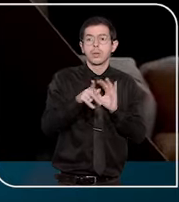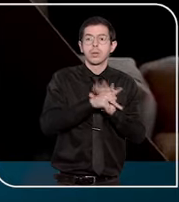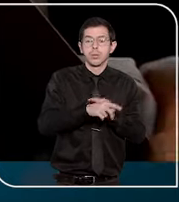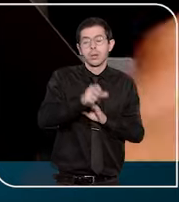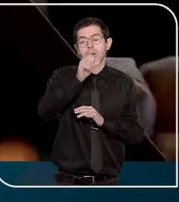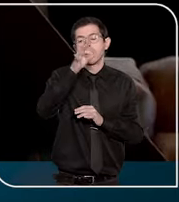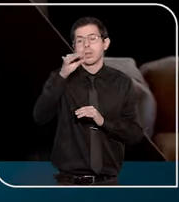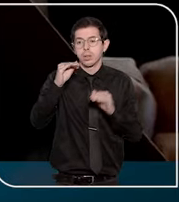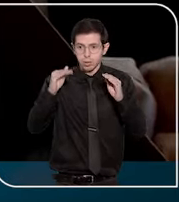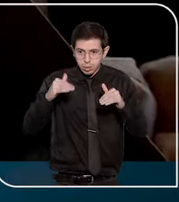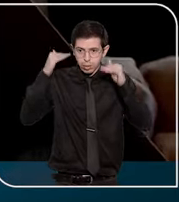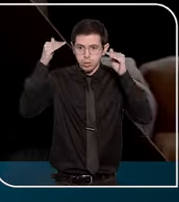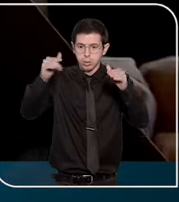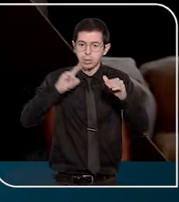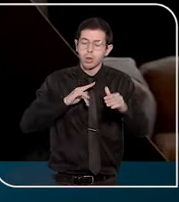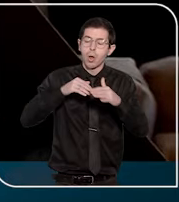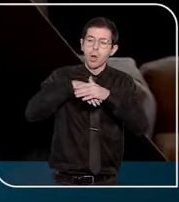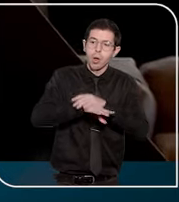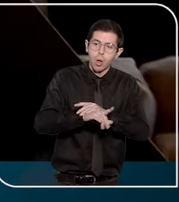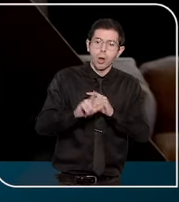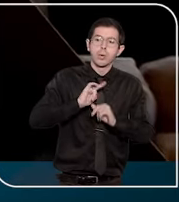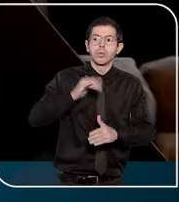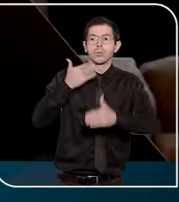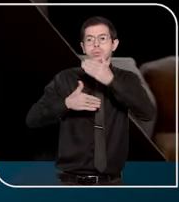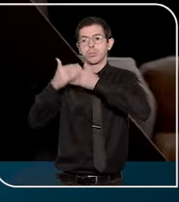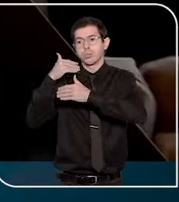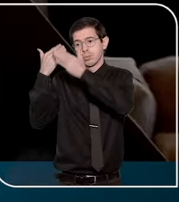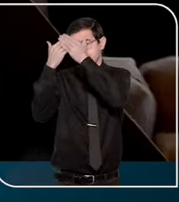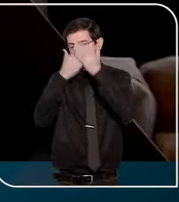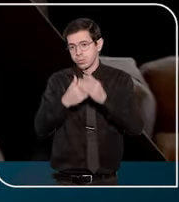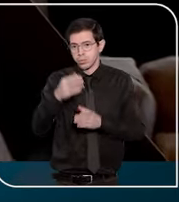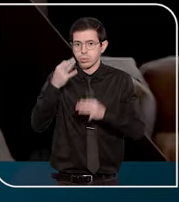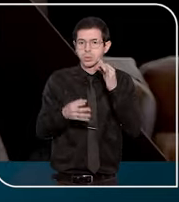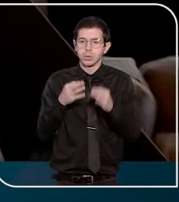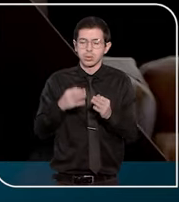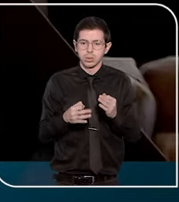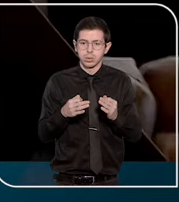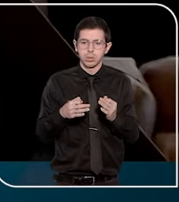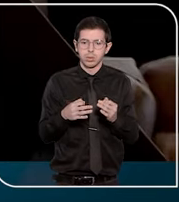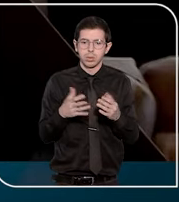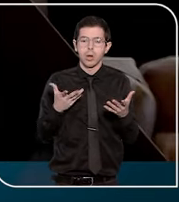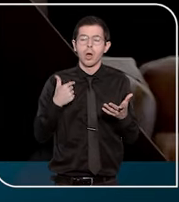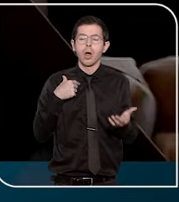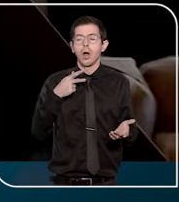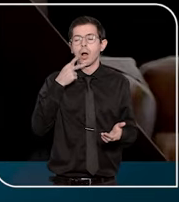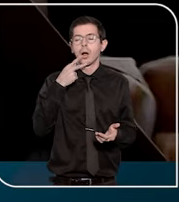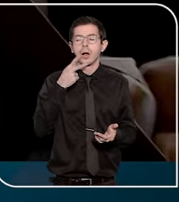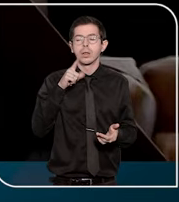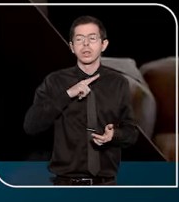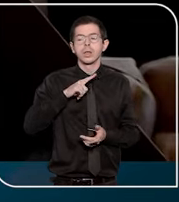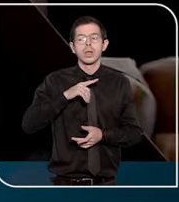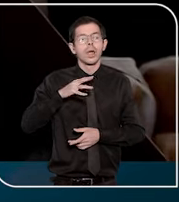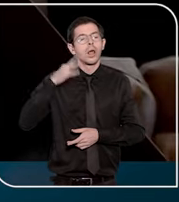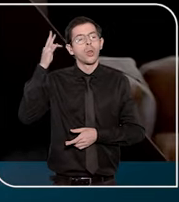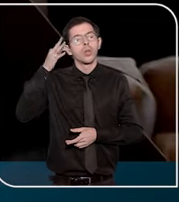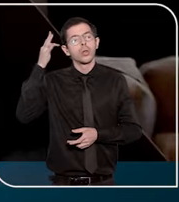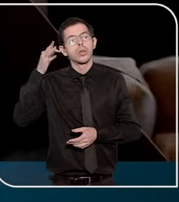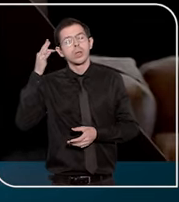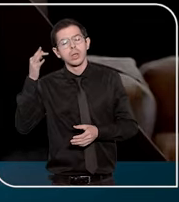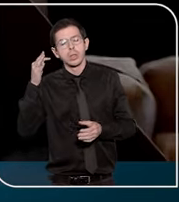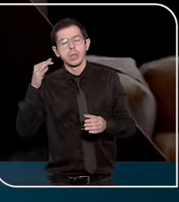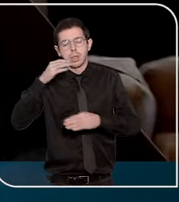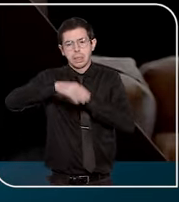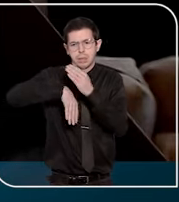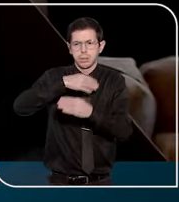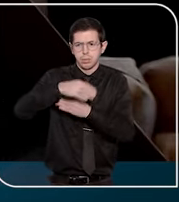STJ, pela doutrina, pela jurisprudência. Onde que eu quero chegar? Existe um negócio que chama teoria do caos, né? Eu não lembro muito bem, não.